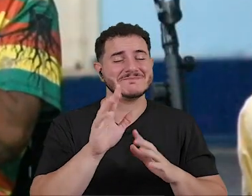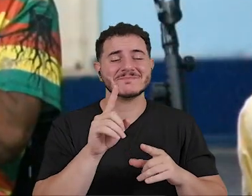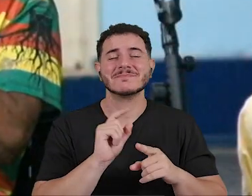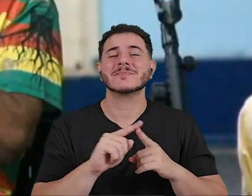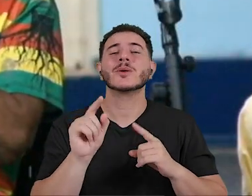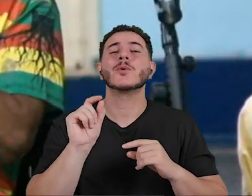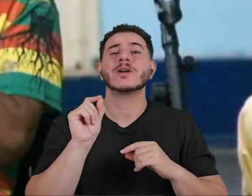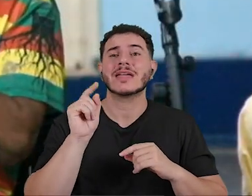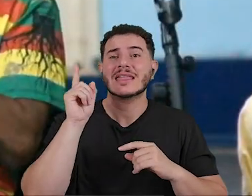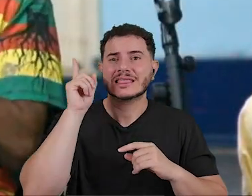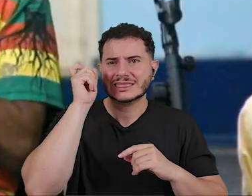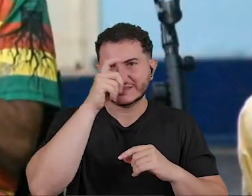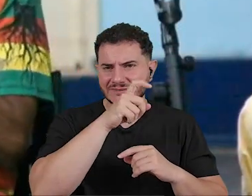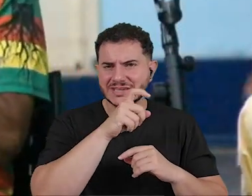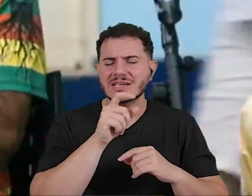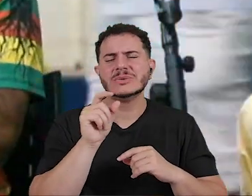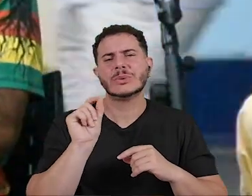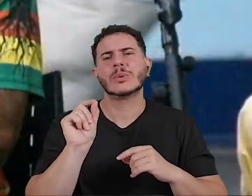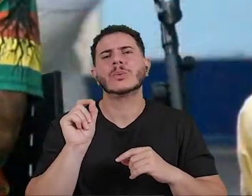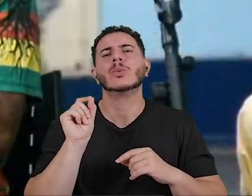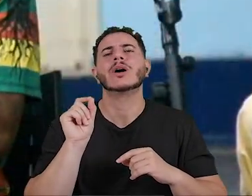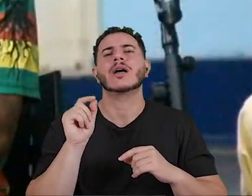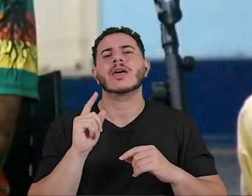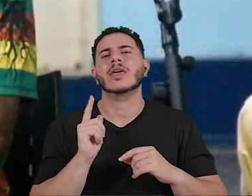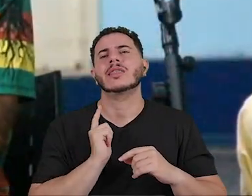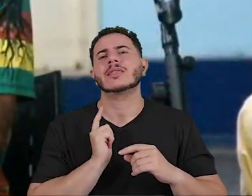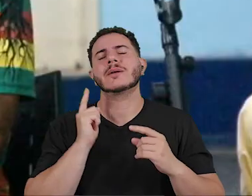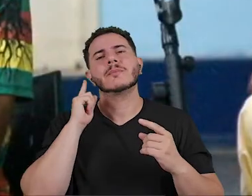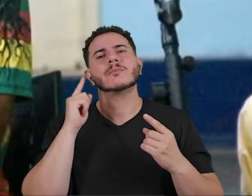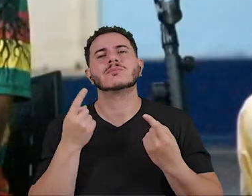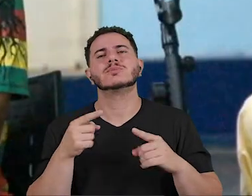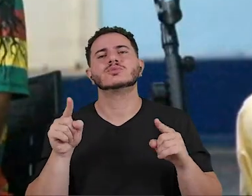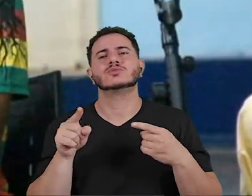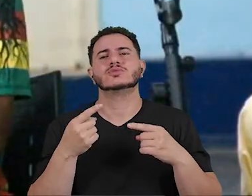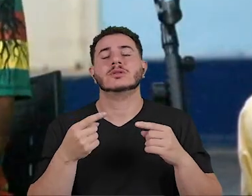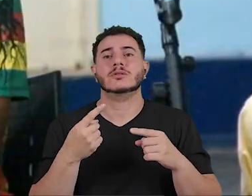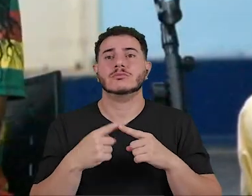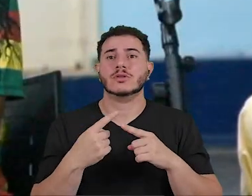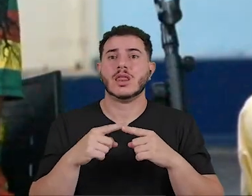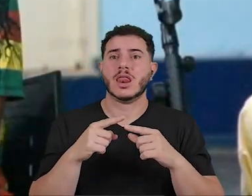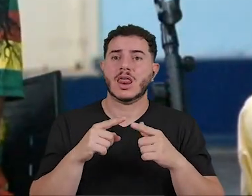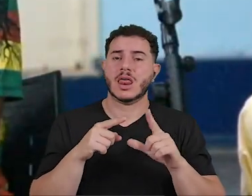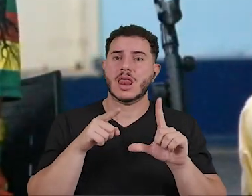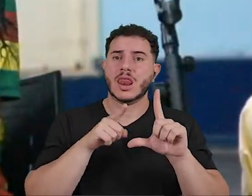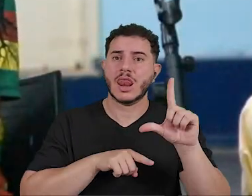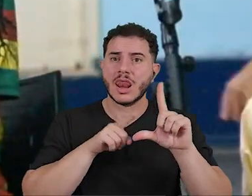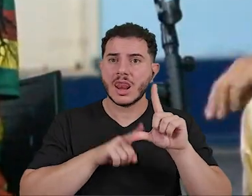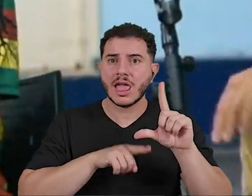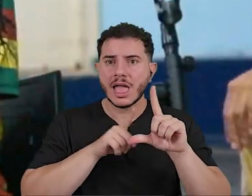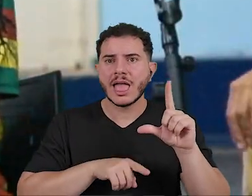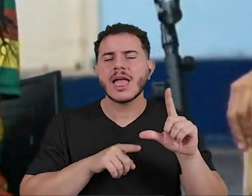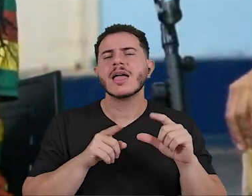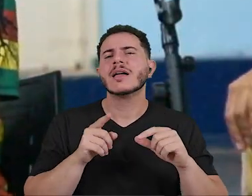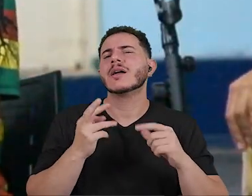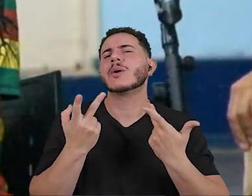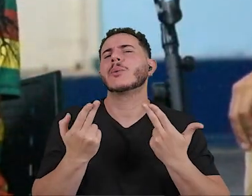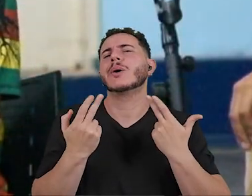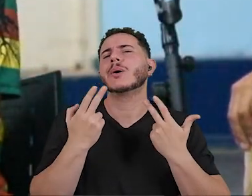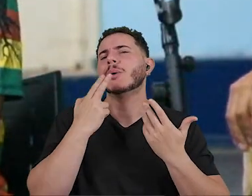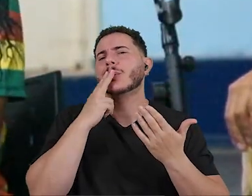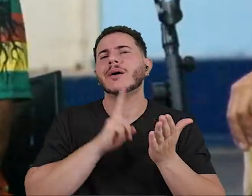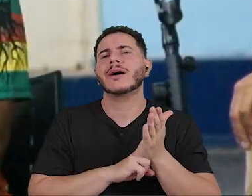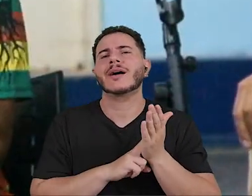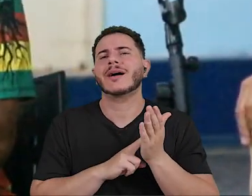Letra, você... É mesmo que uma carta, que um bilhete, que você vai escrever no bilhete. Entendeu? Aí